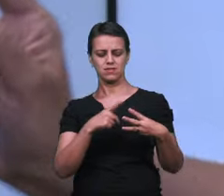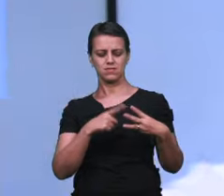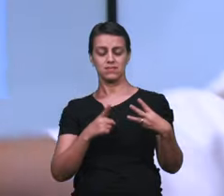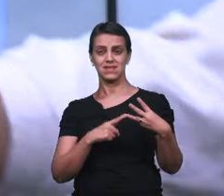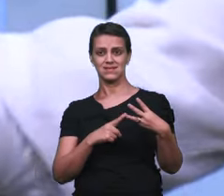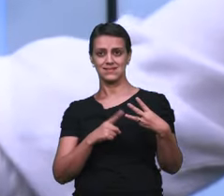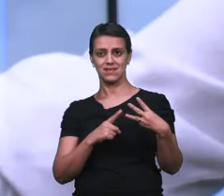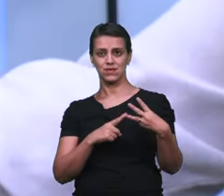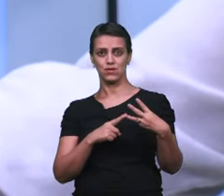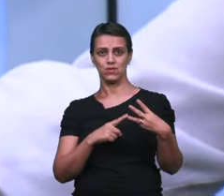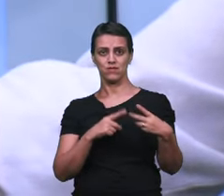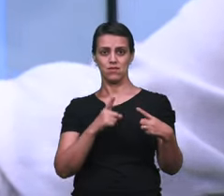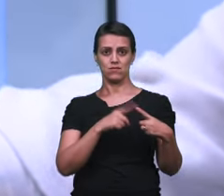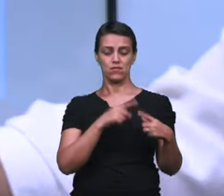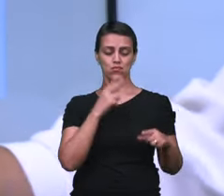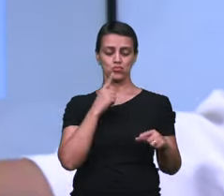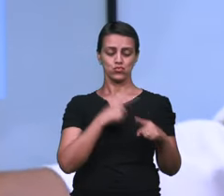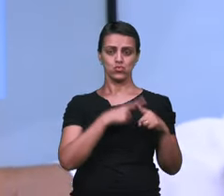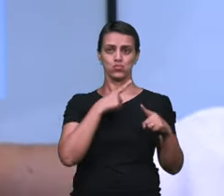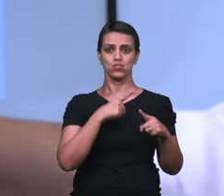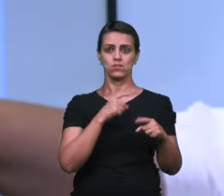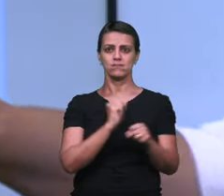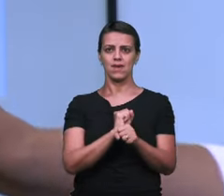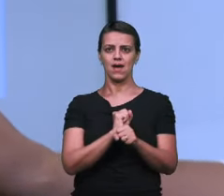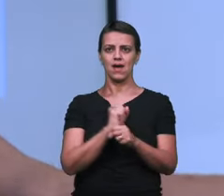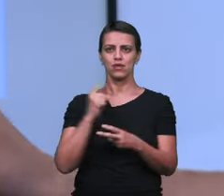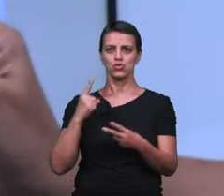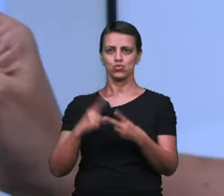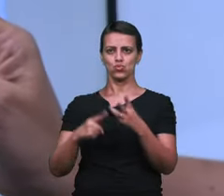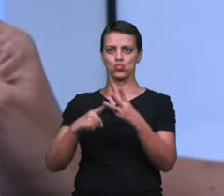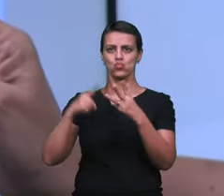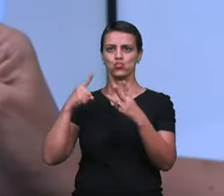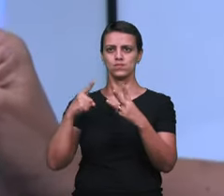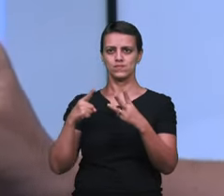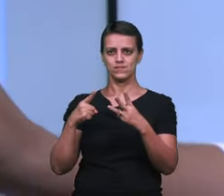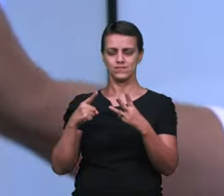Vai ficar tum, tum.